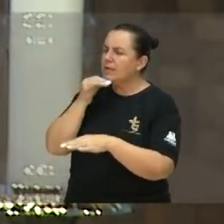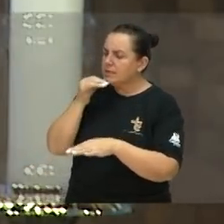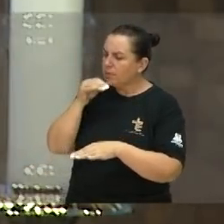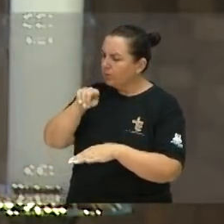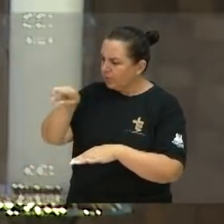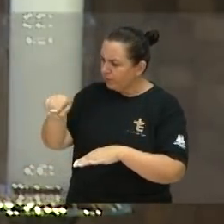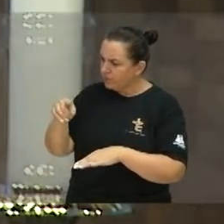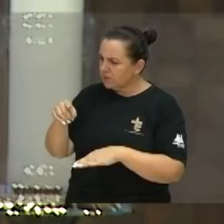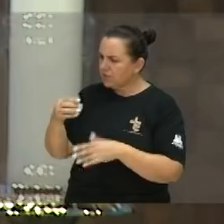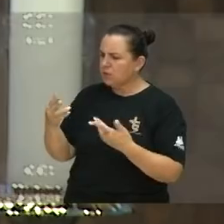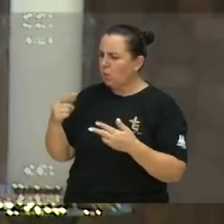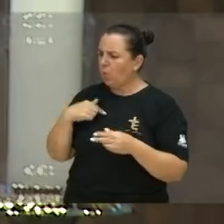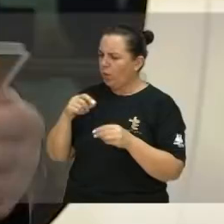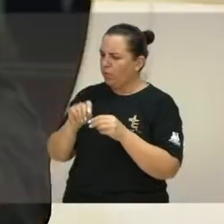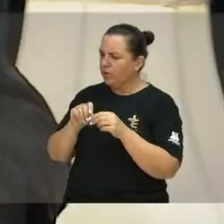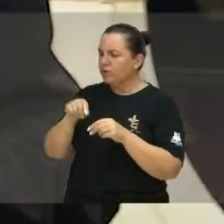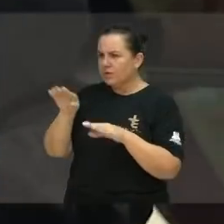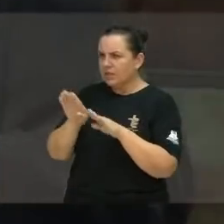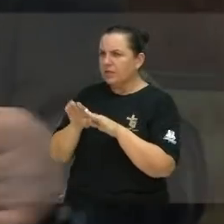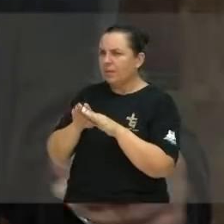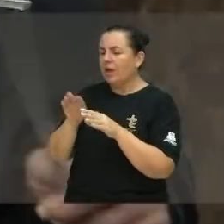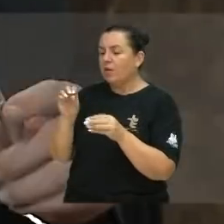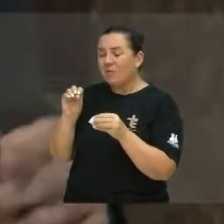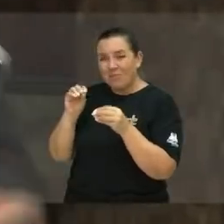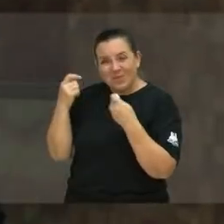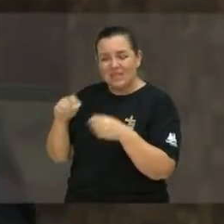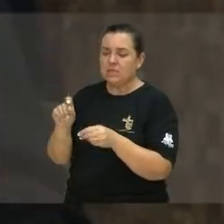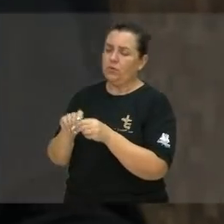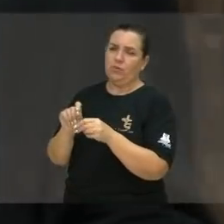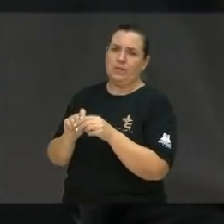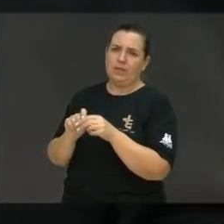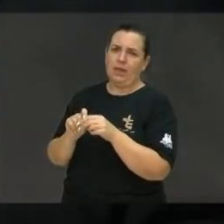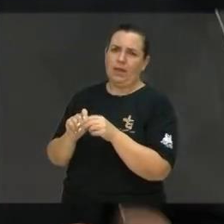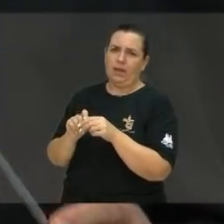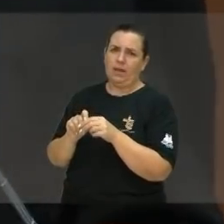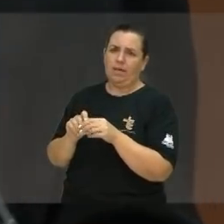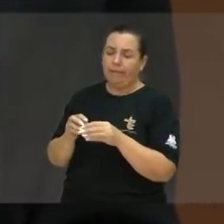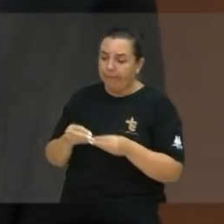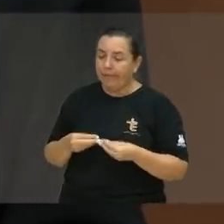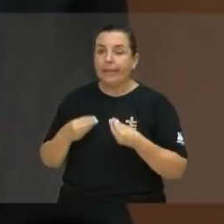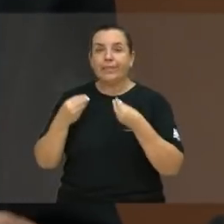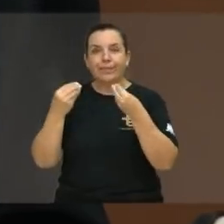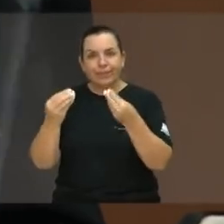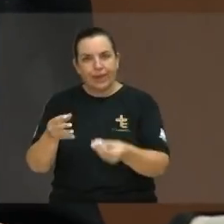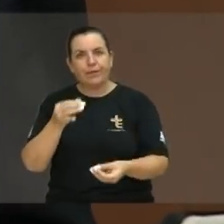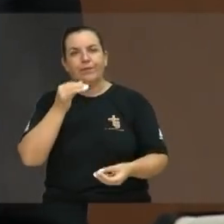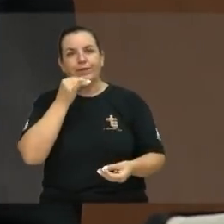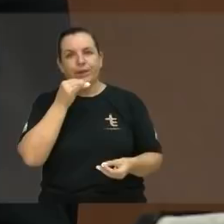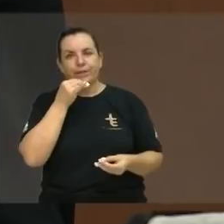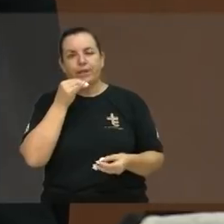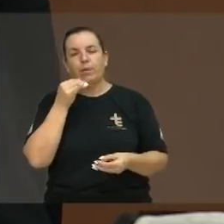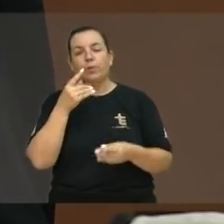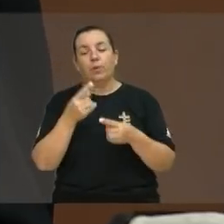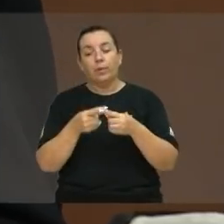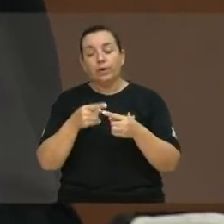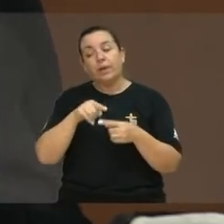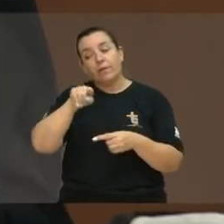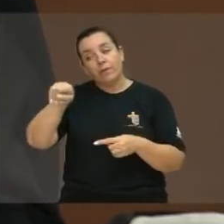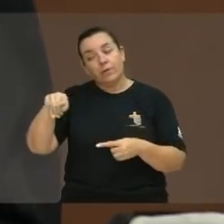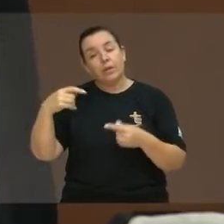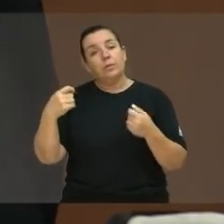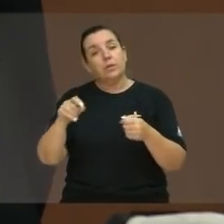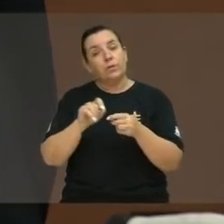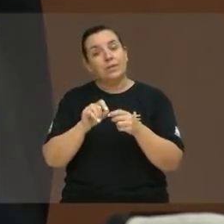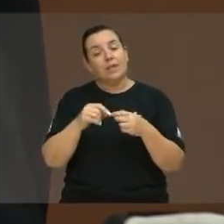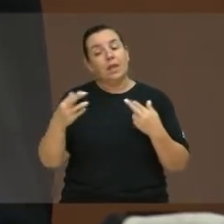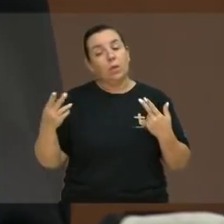voz o faciais em davos o exemplo para que como eu fiz também voz o façais